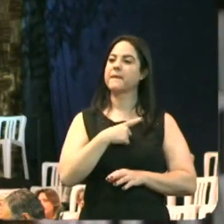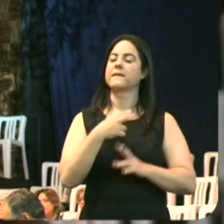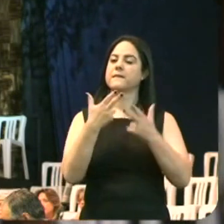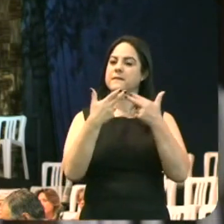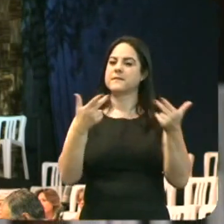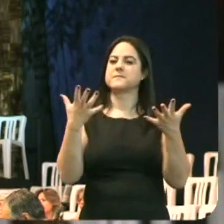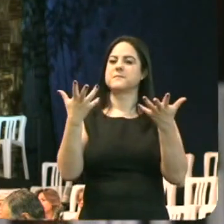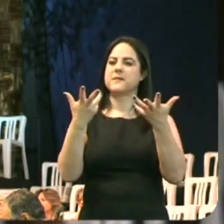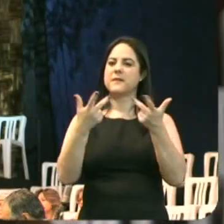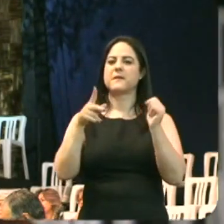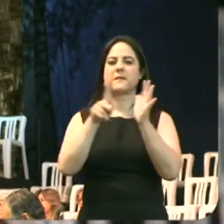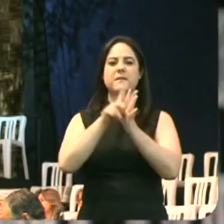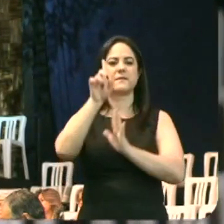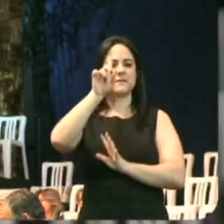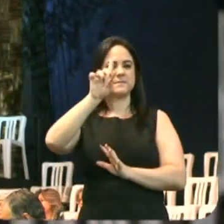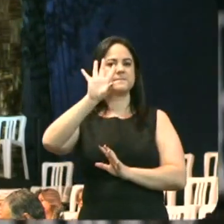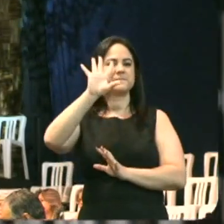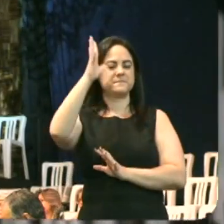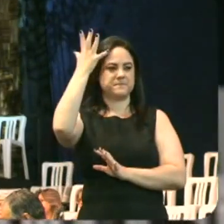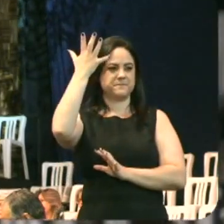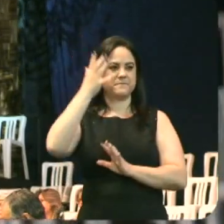de Deus está acontecendo.